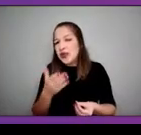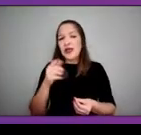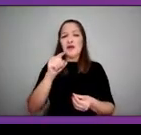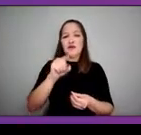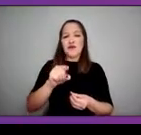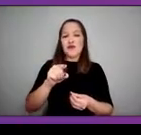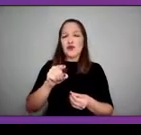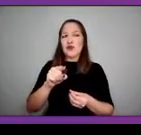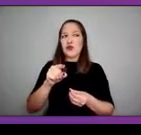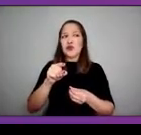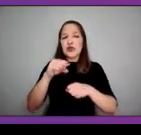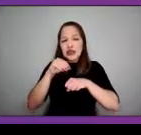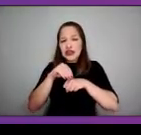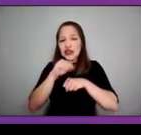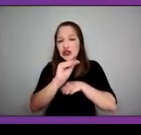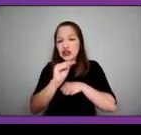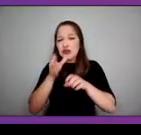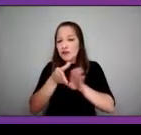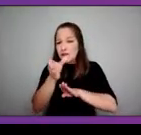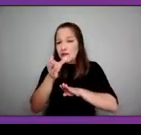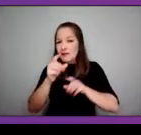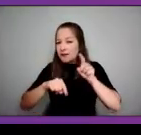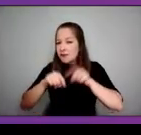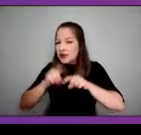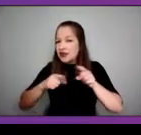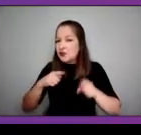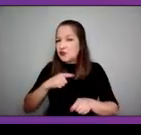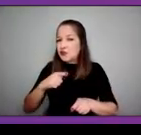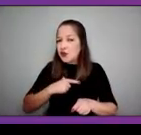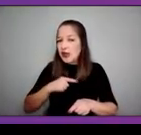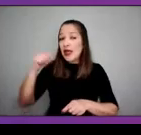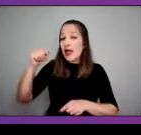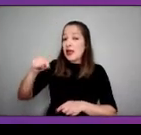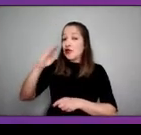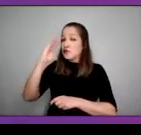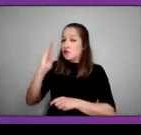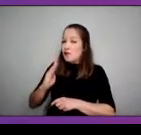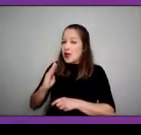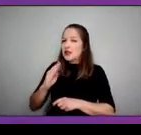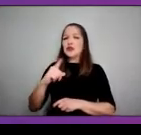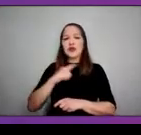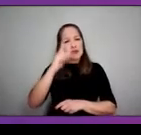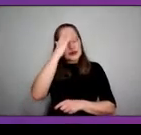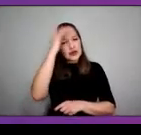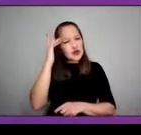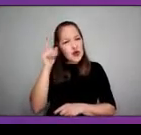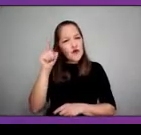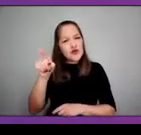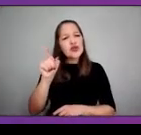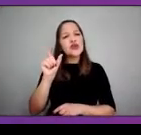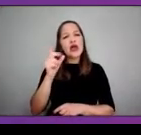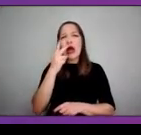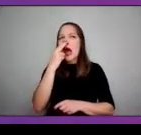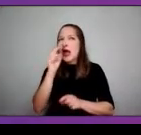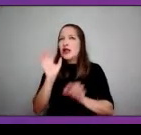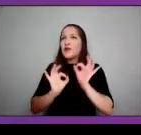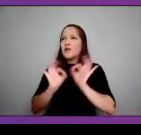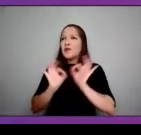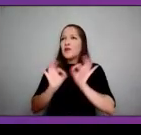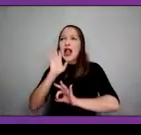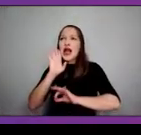coisa para indicar de material se você tem alguém no Brasil que você acha que tá fazendo um projeto legal sobre isso